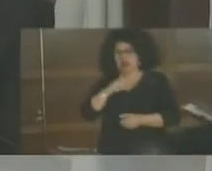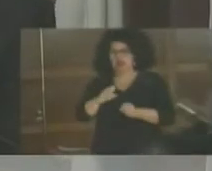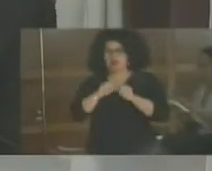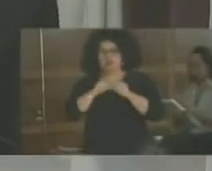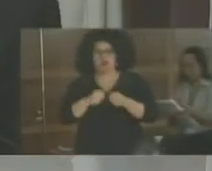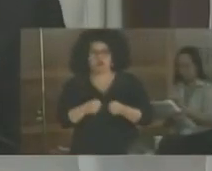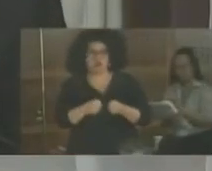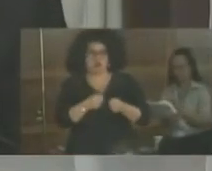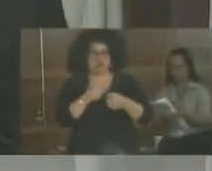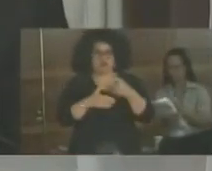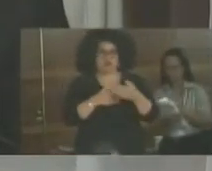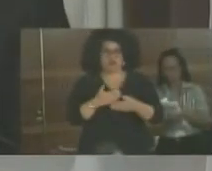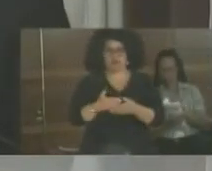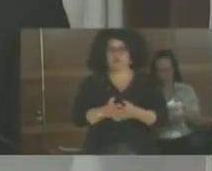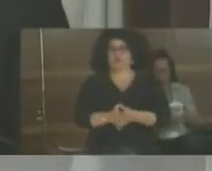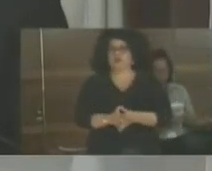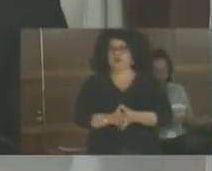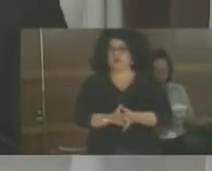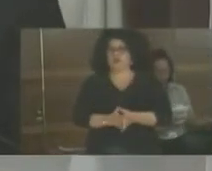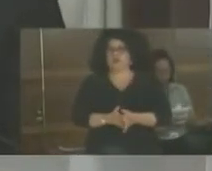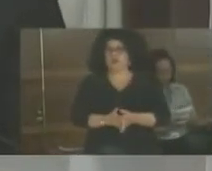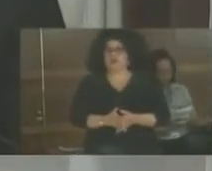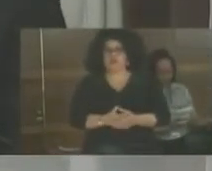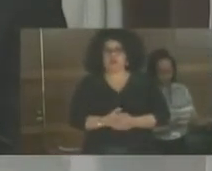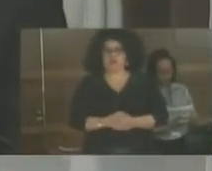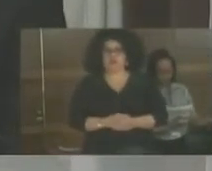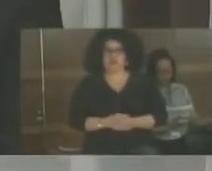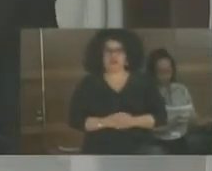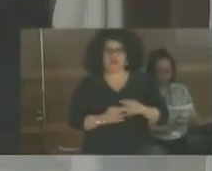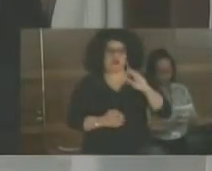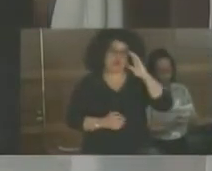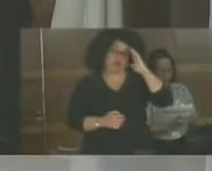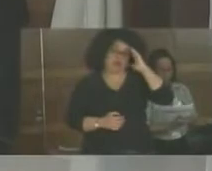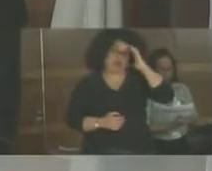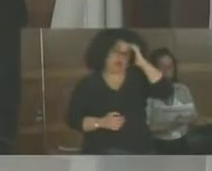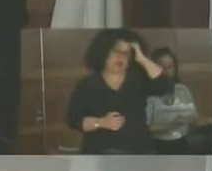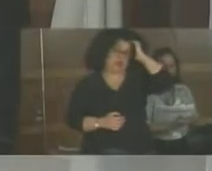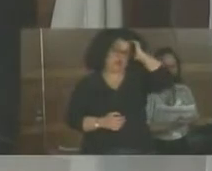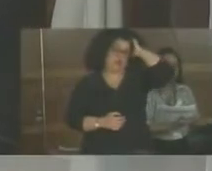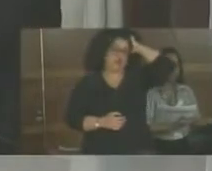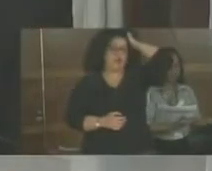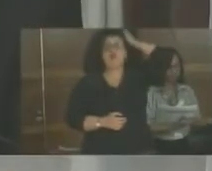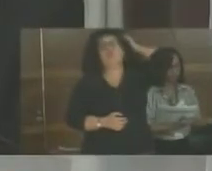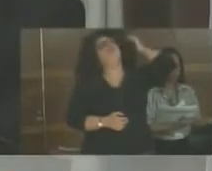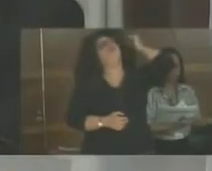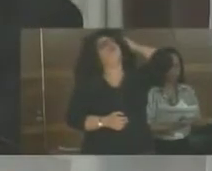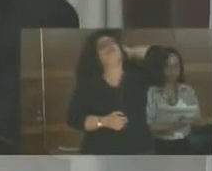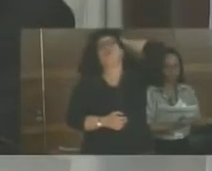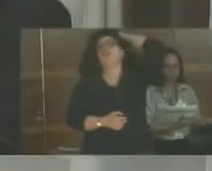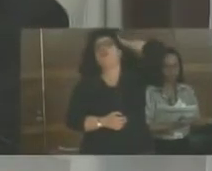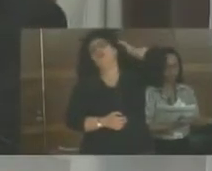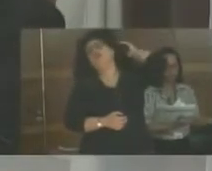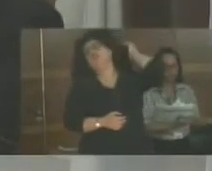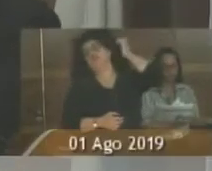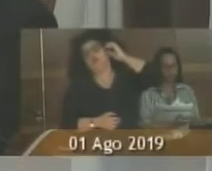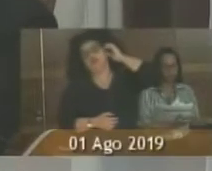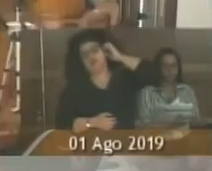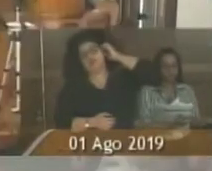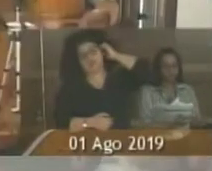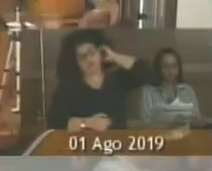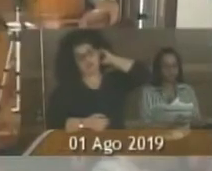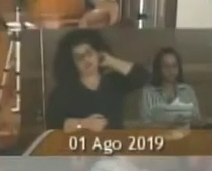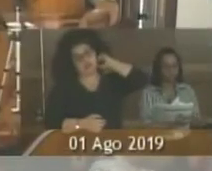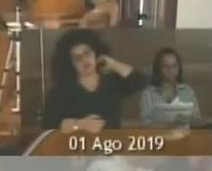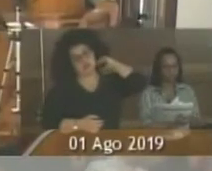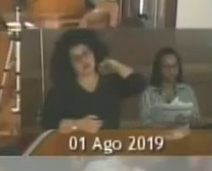e consigam realizar o sonho de vocês. Quero ressaltar aqui também o trabalho... Vereador Léo, segunda-feira tem o Flavinho, dia 20